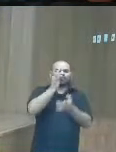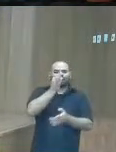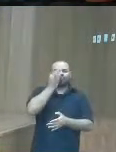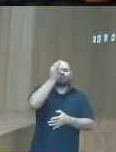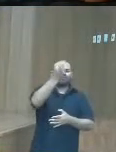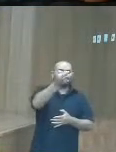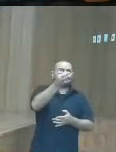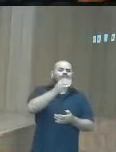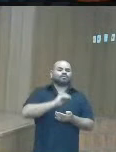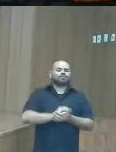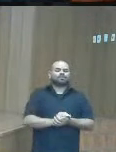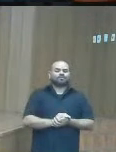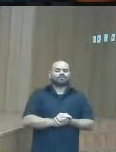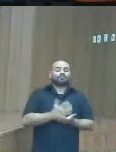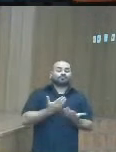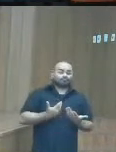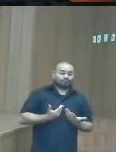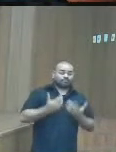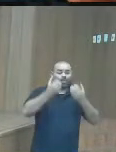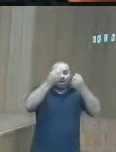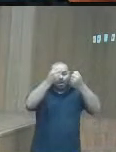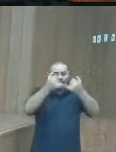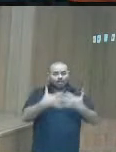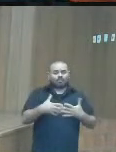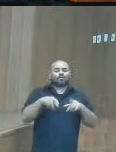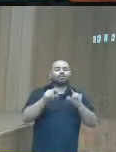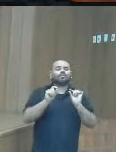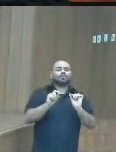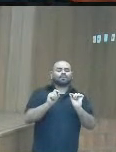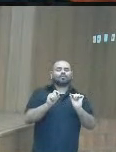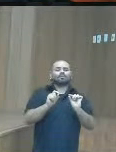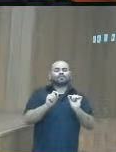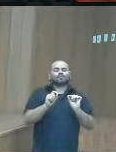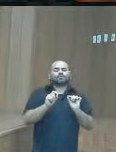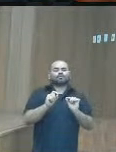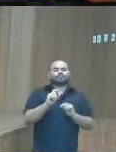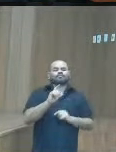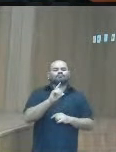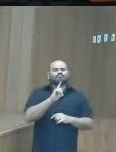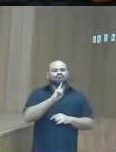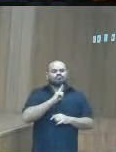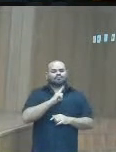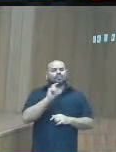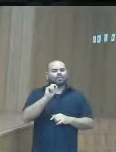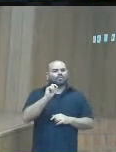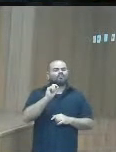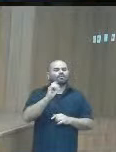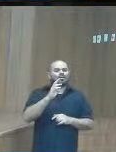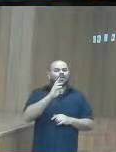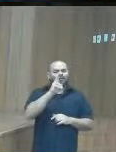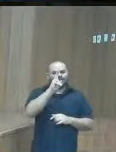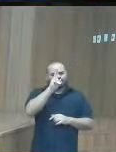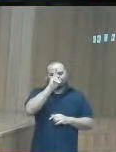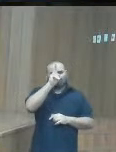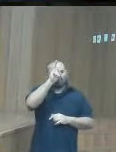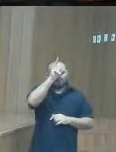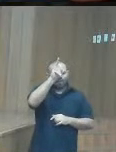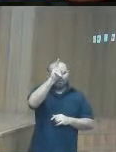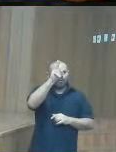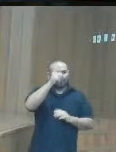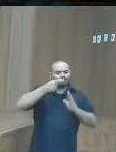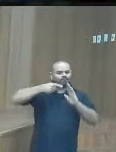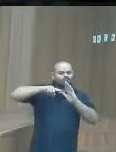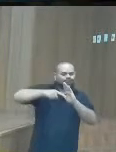Então, a minha fala, ela tem uma dimensão muito forte no sentido do que